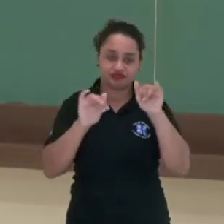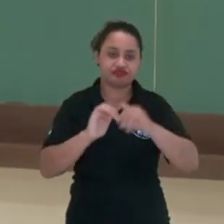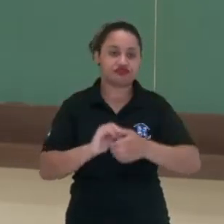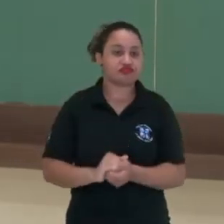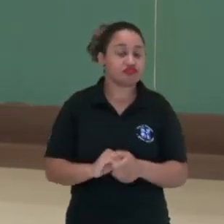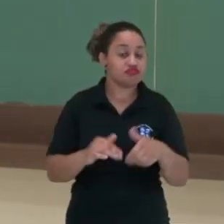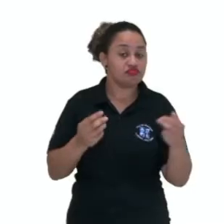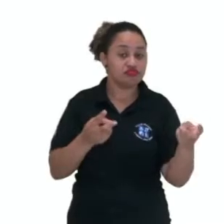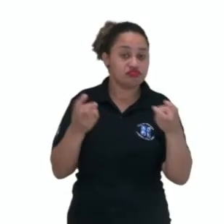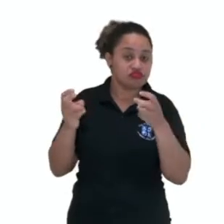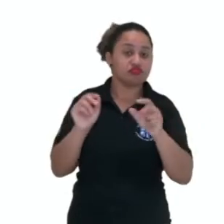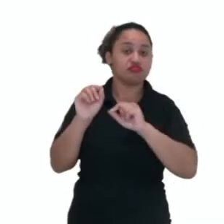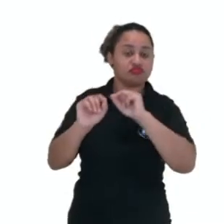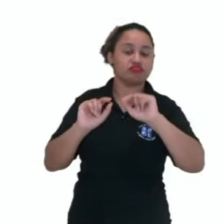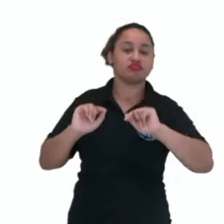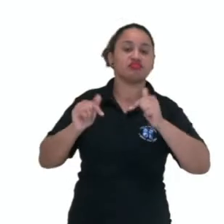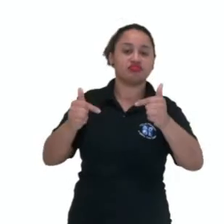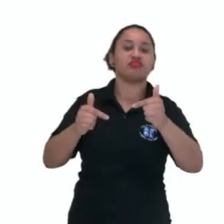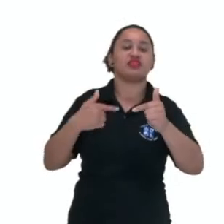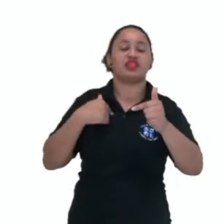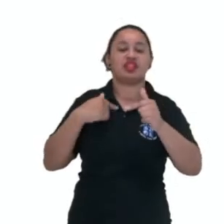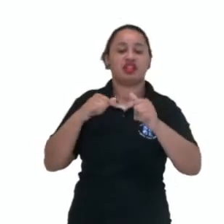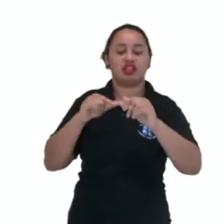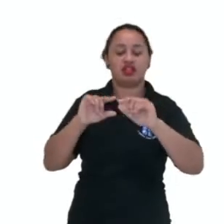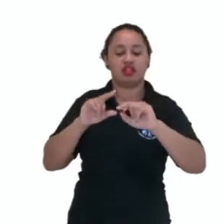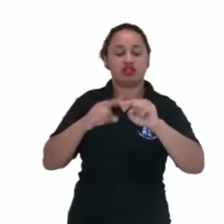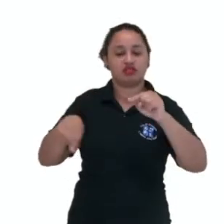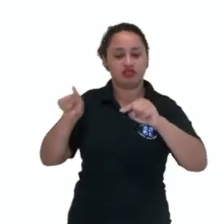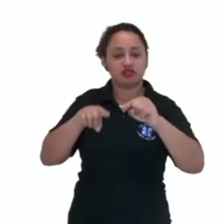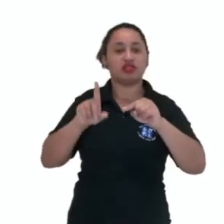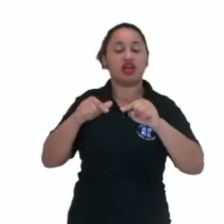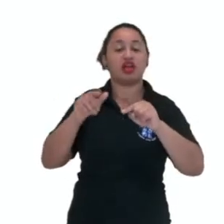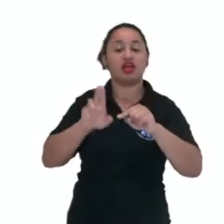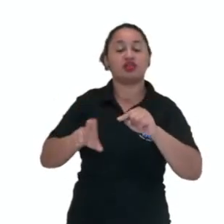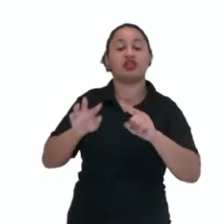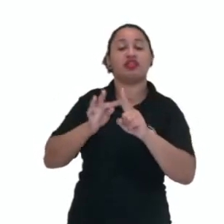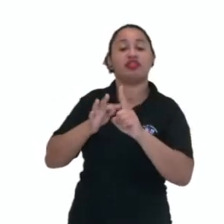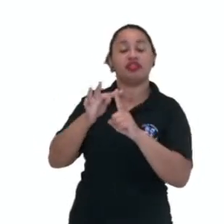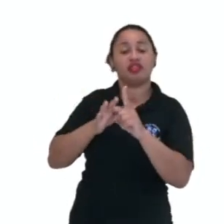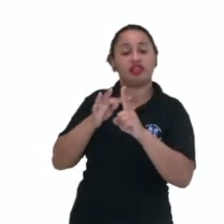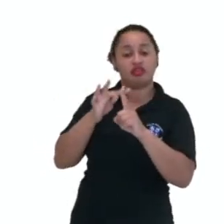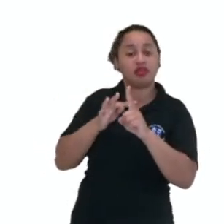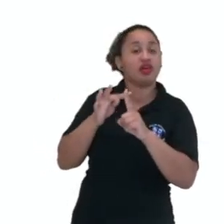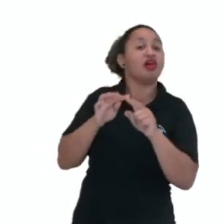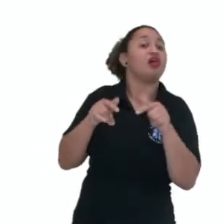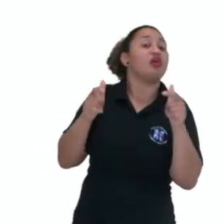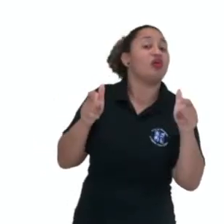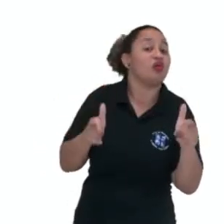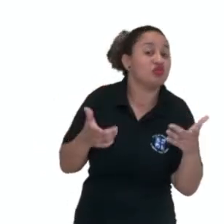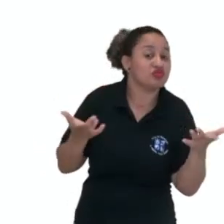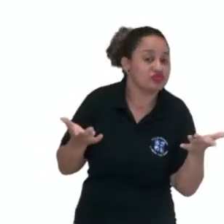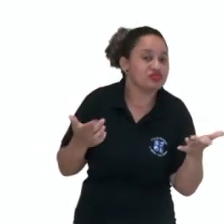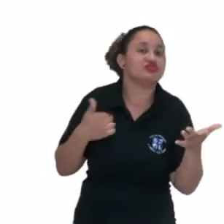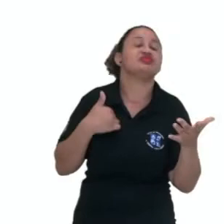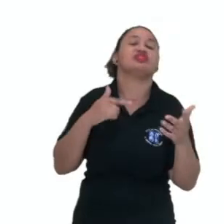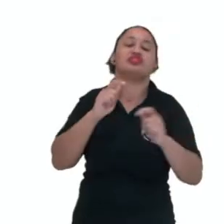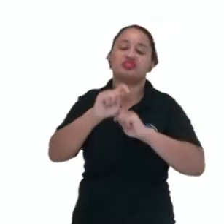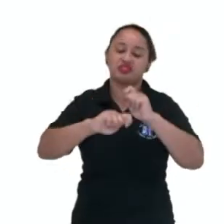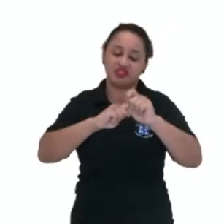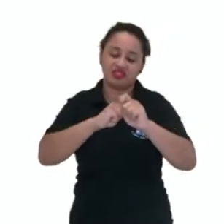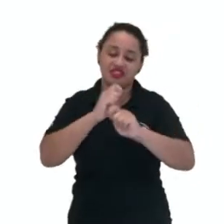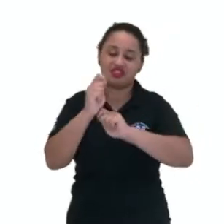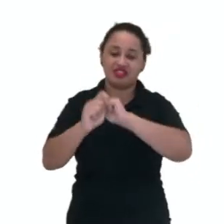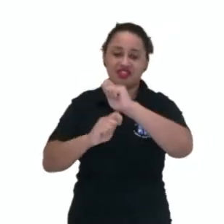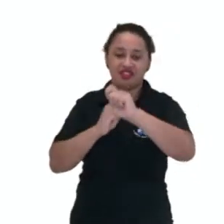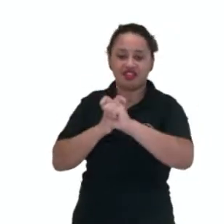olha, o princípio do funcionamento da usina é a utilização do calor. De onde vem esse calor? Lá dos átomos.